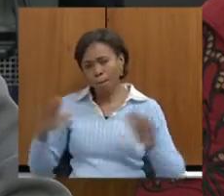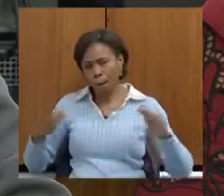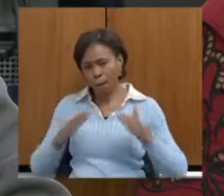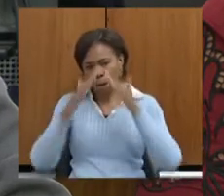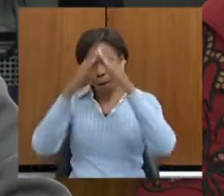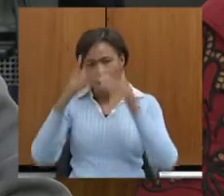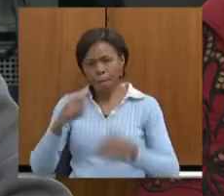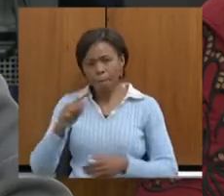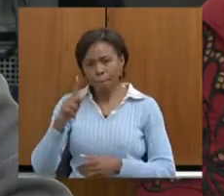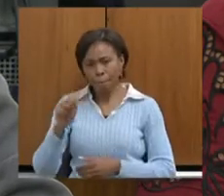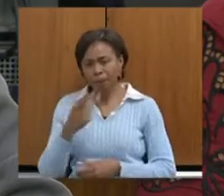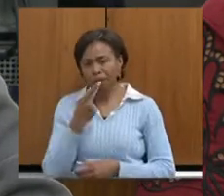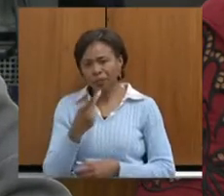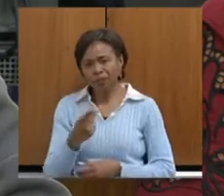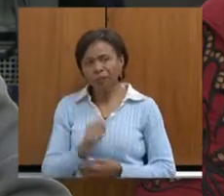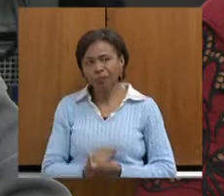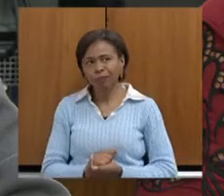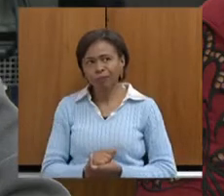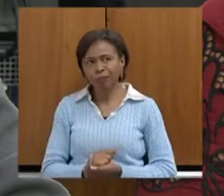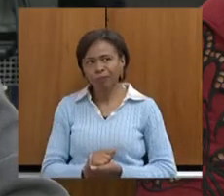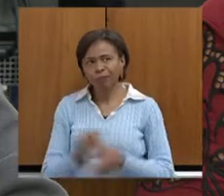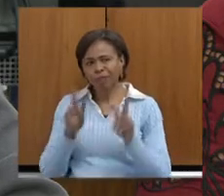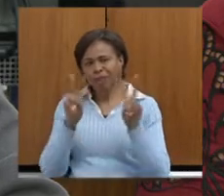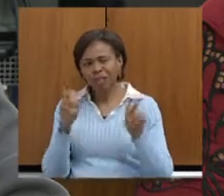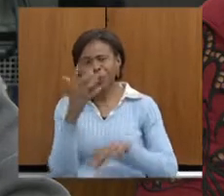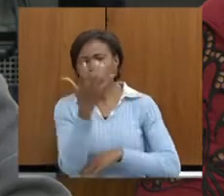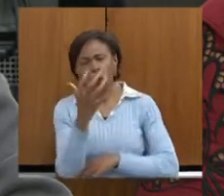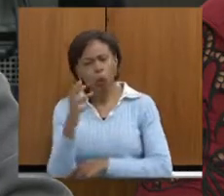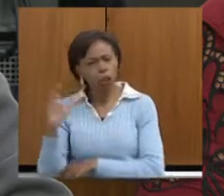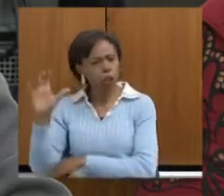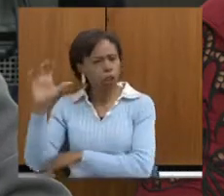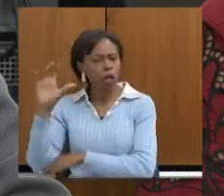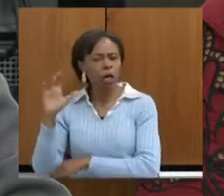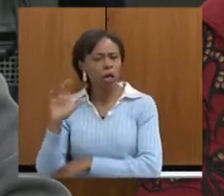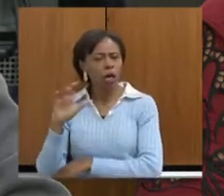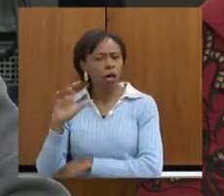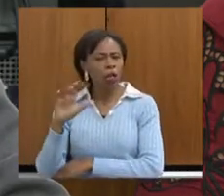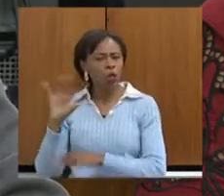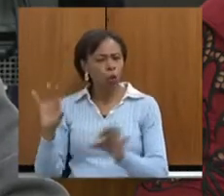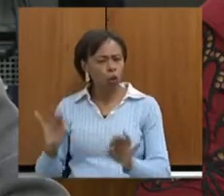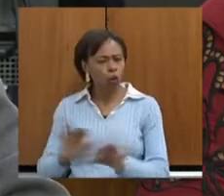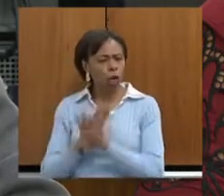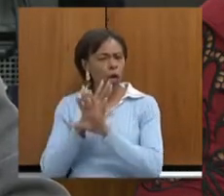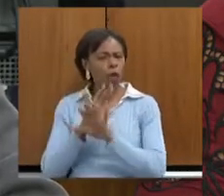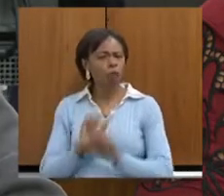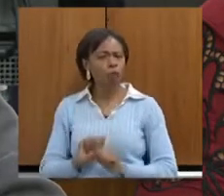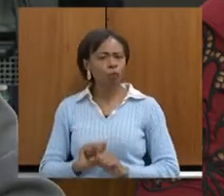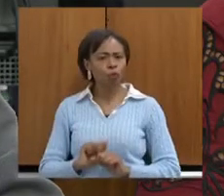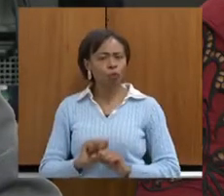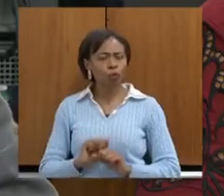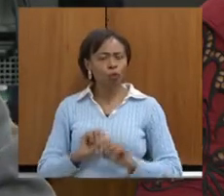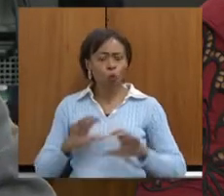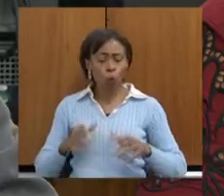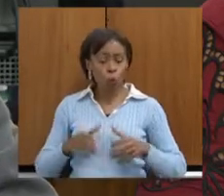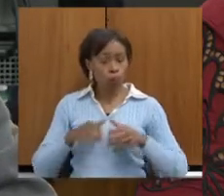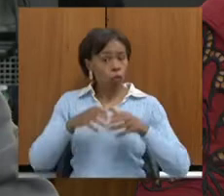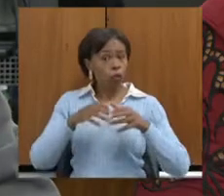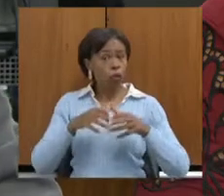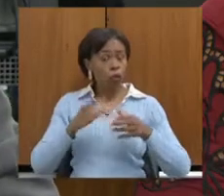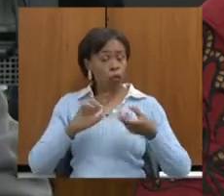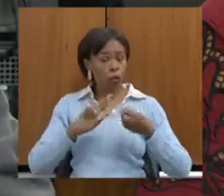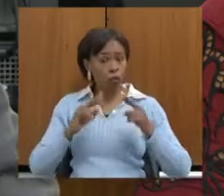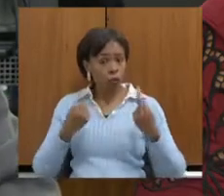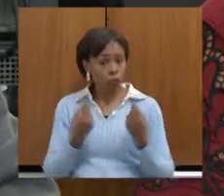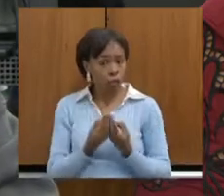a laudato si' que fala de uma Ecologia é grau que fala das a conversão ecológica nossa né e a gente